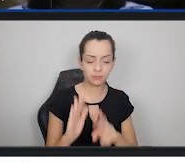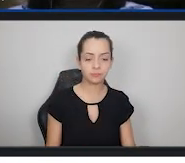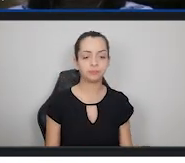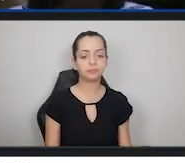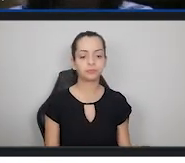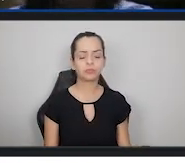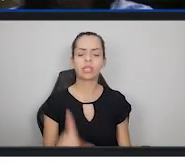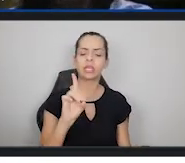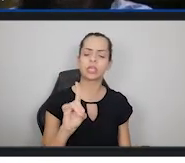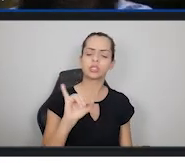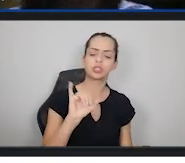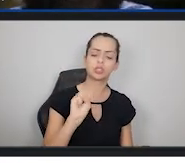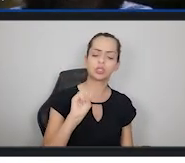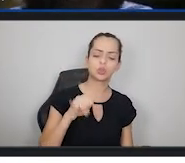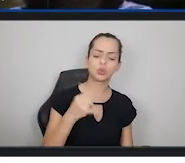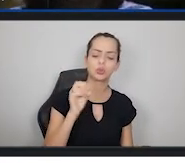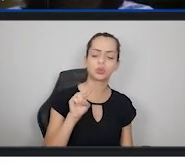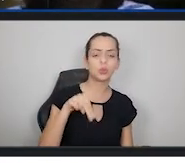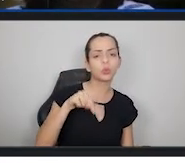tensão e de corrente.